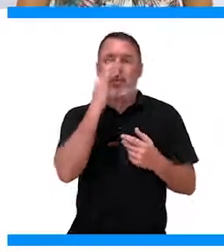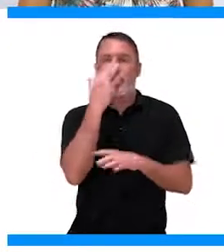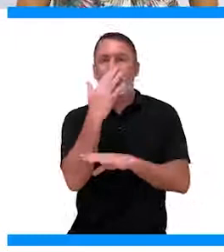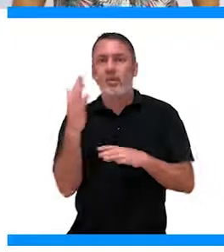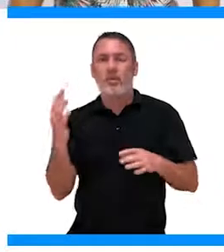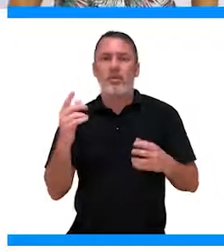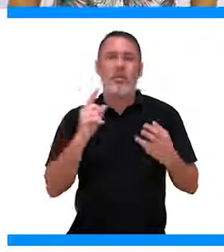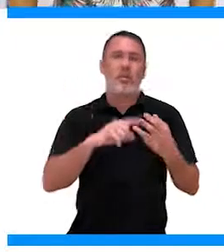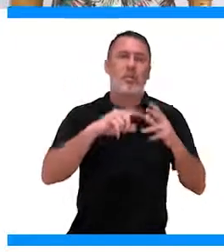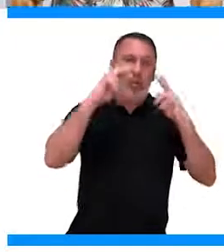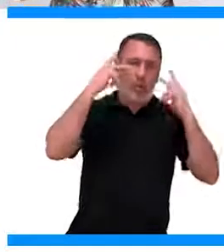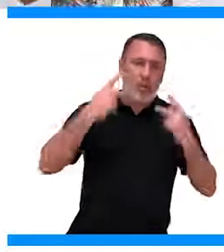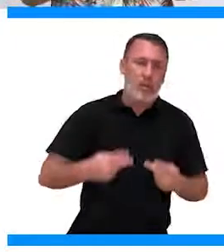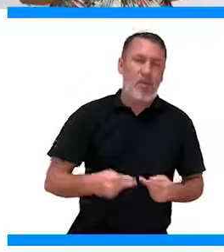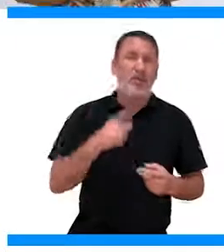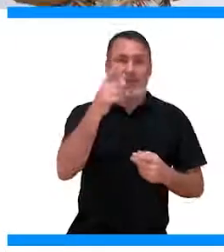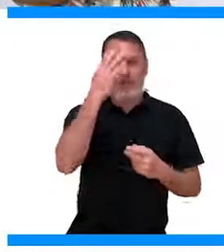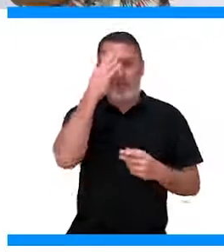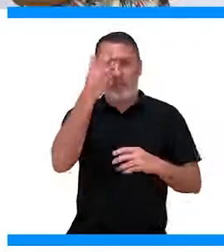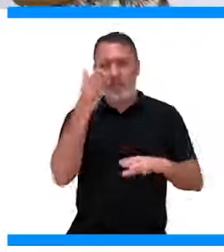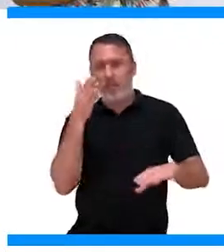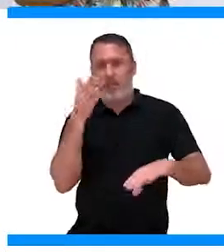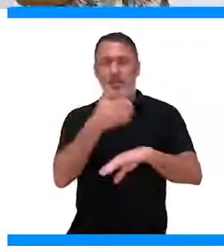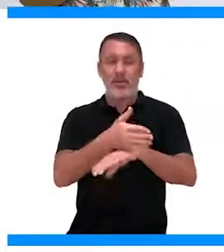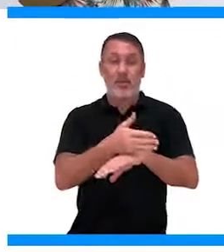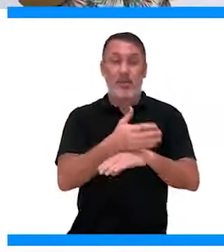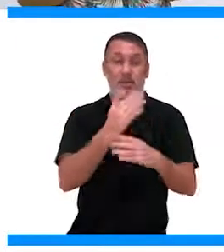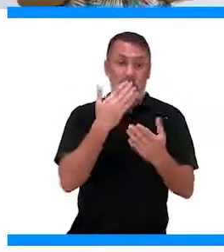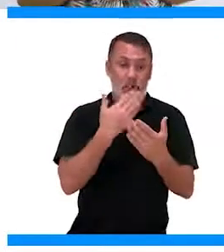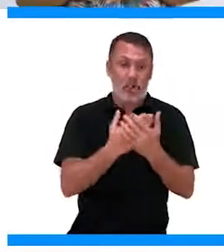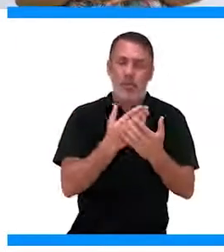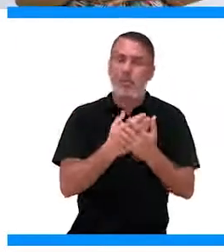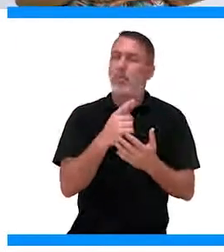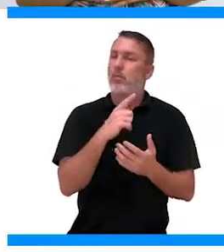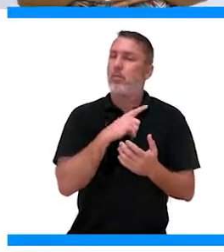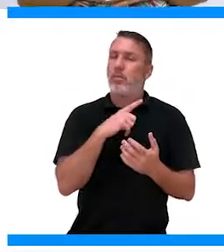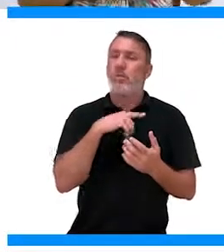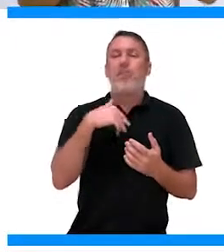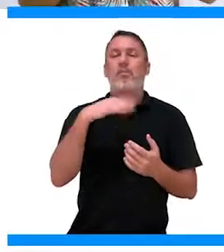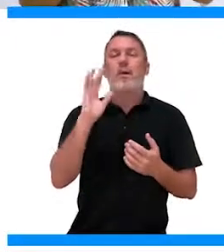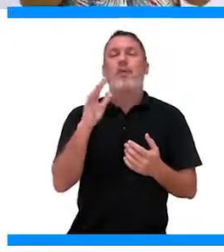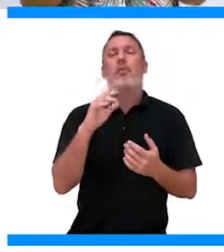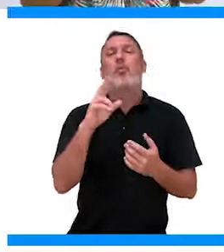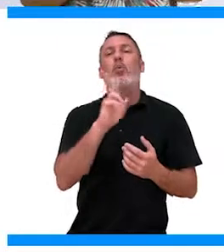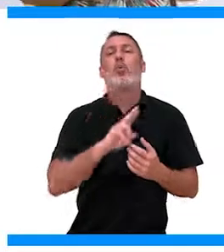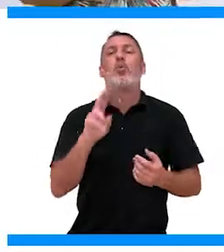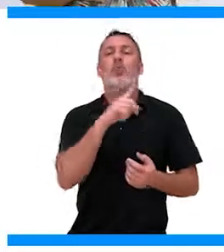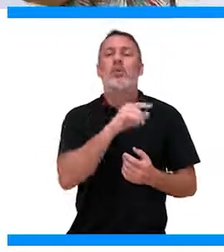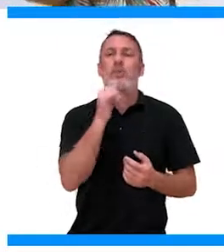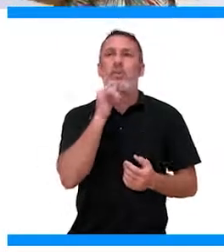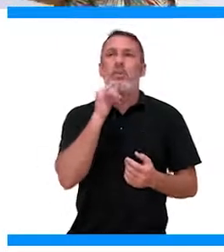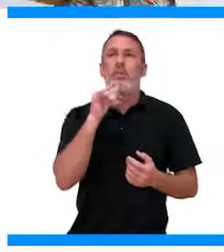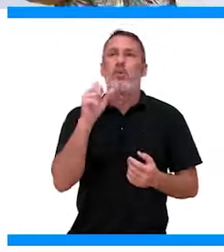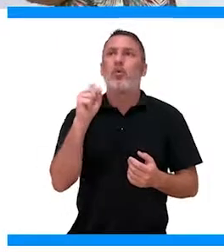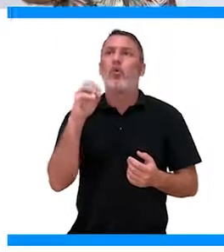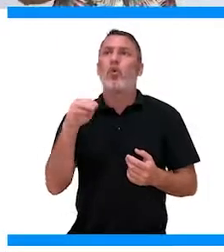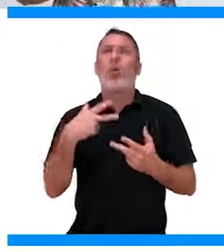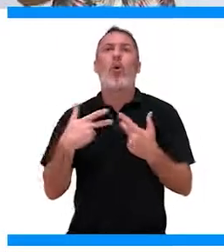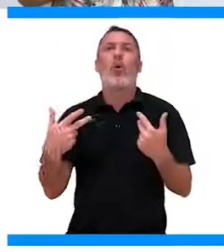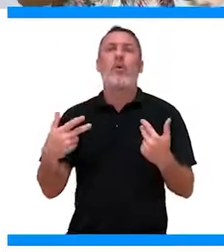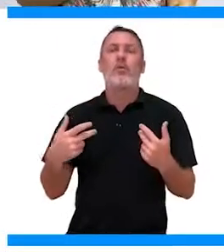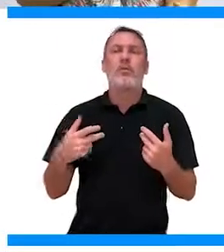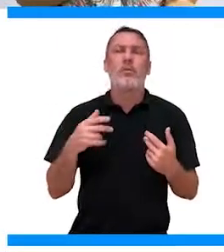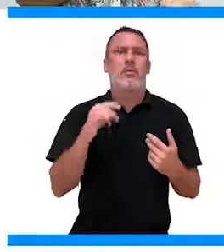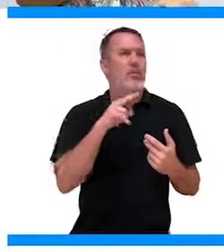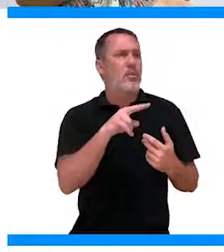ou da natureza. Quando a gente entra na escola, né, em fase inicial, a gente entra muito em contato com a onomatopeia, a gente ouve os